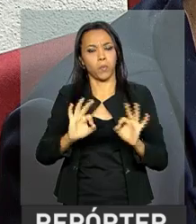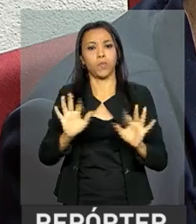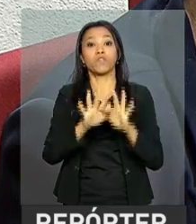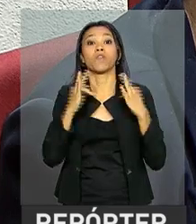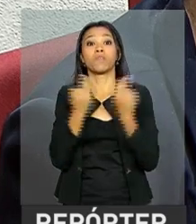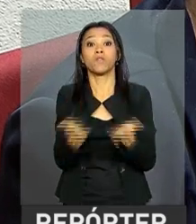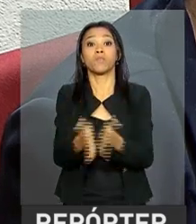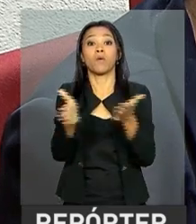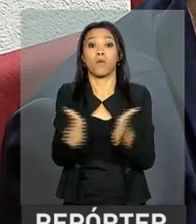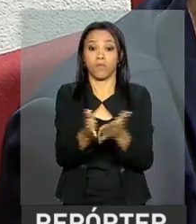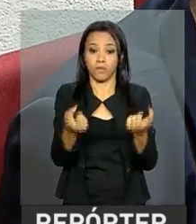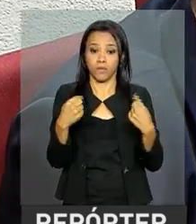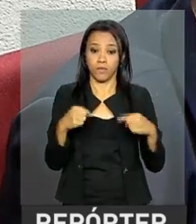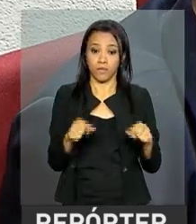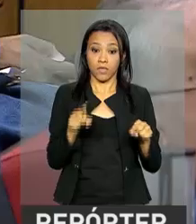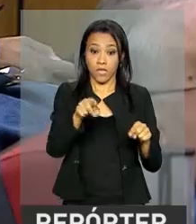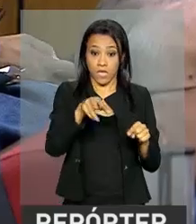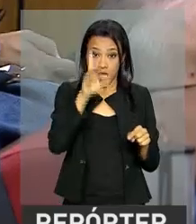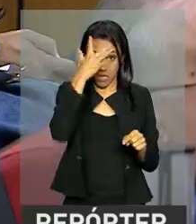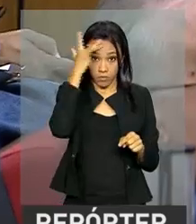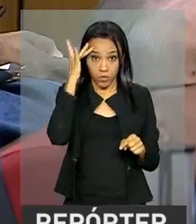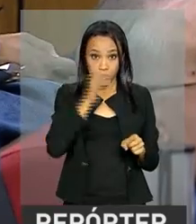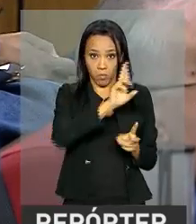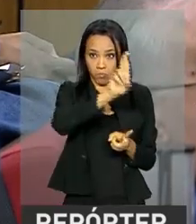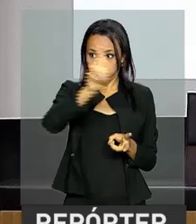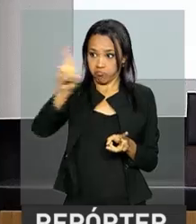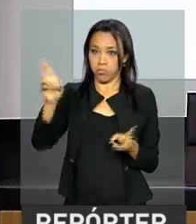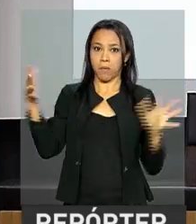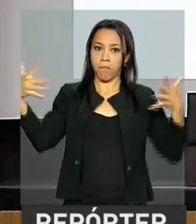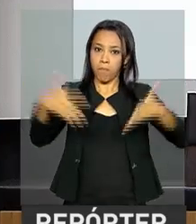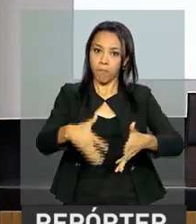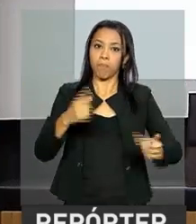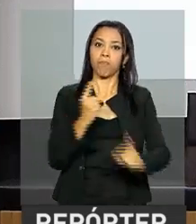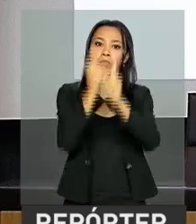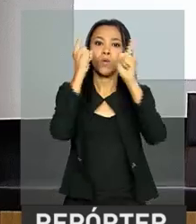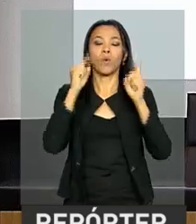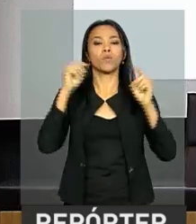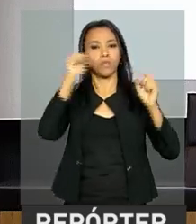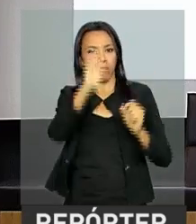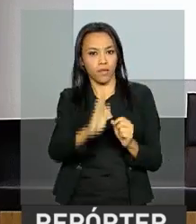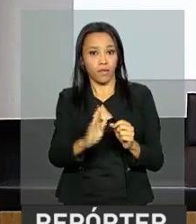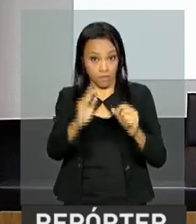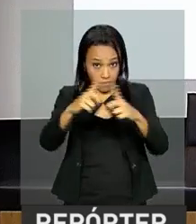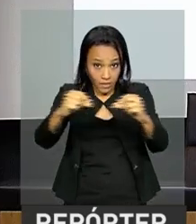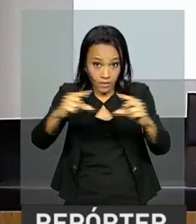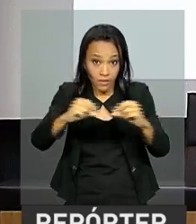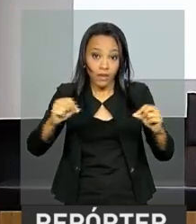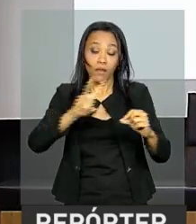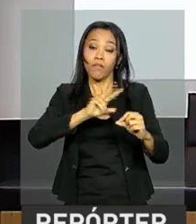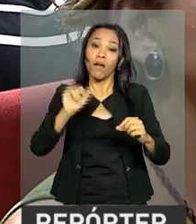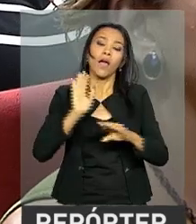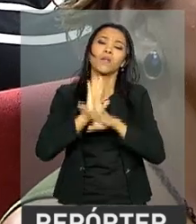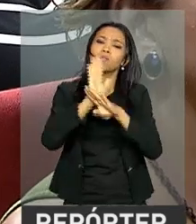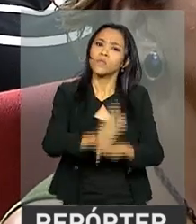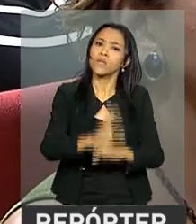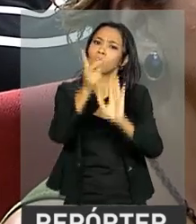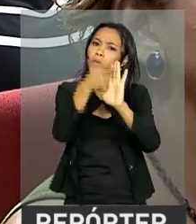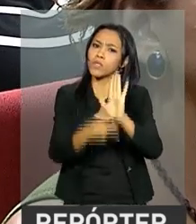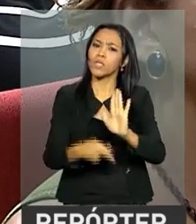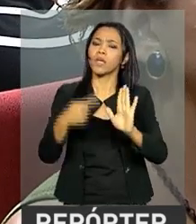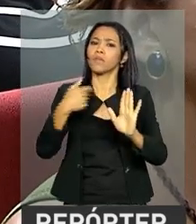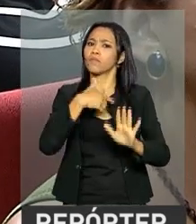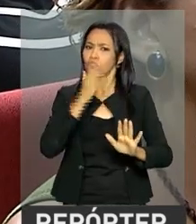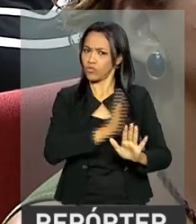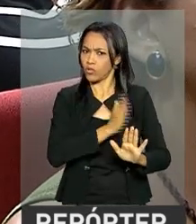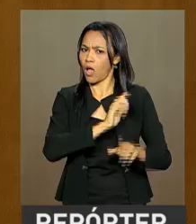pobres para os gestores que participam do encontro em Brasília o criança feliz vai trazer melhorias para as ações